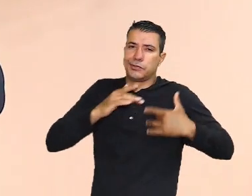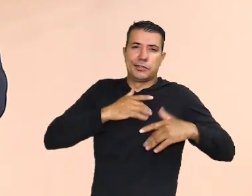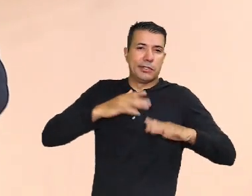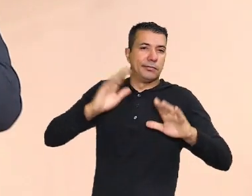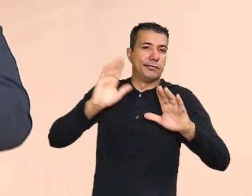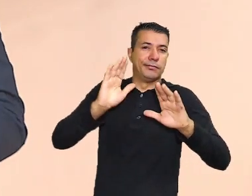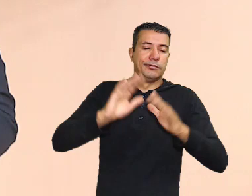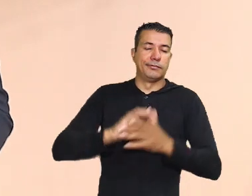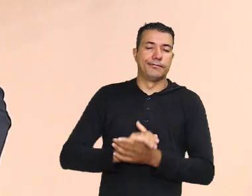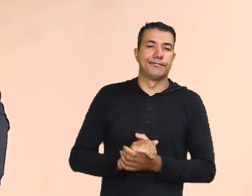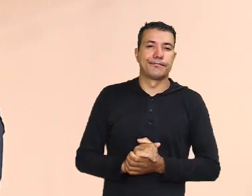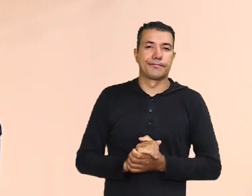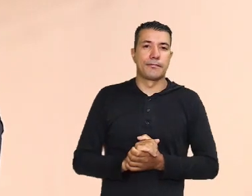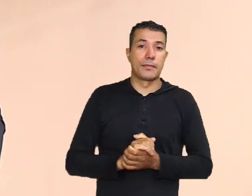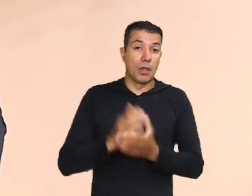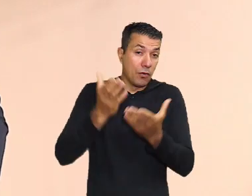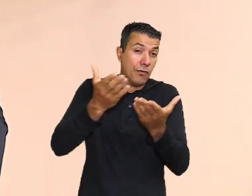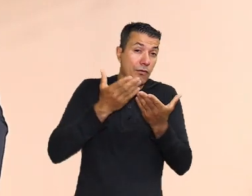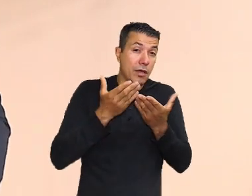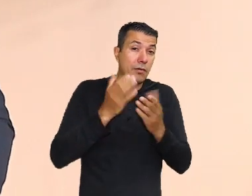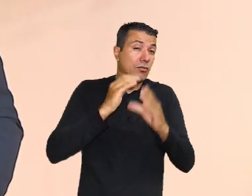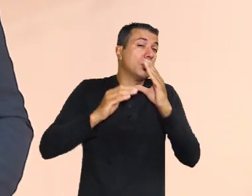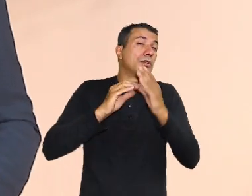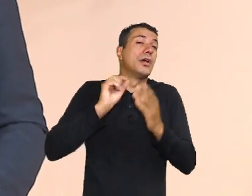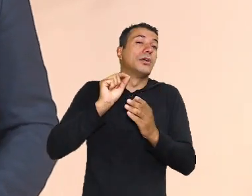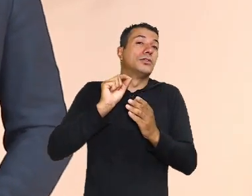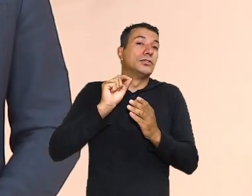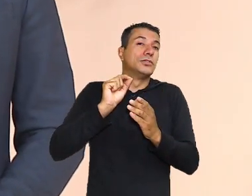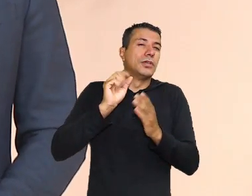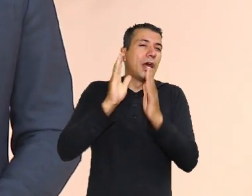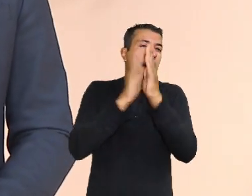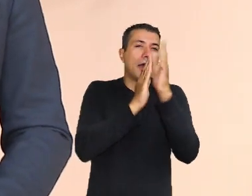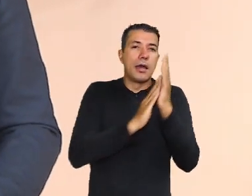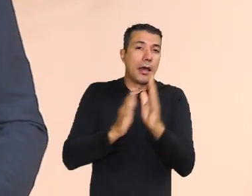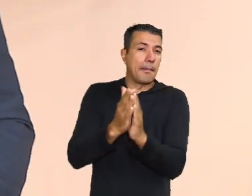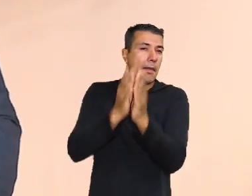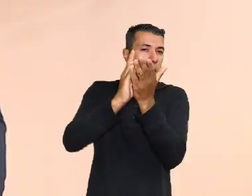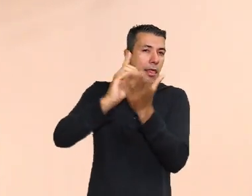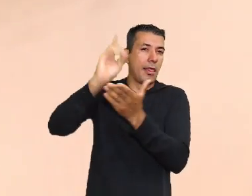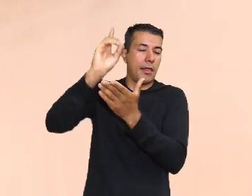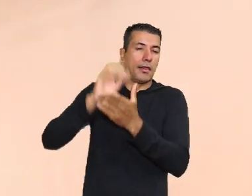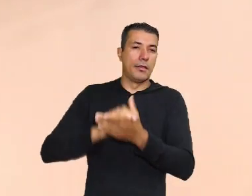que temer. Venha junto conosco, vamos cantar e ouvir então a palavra